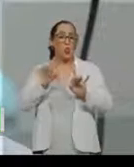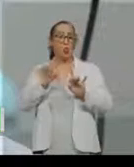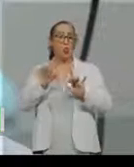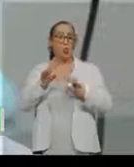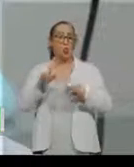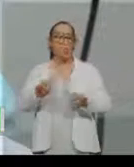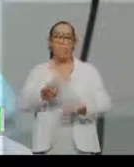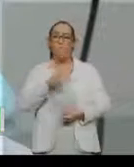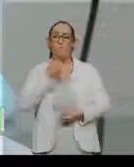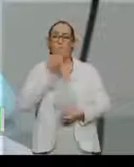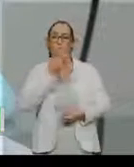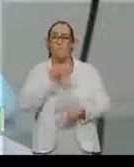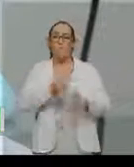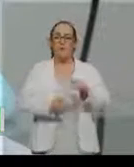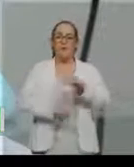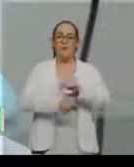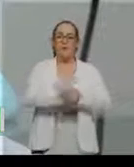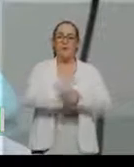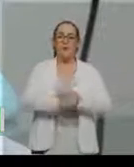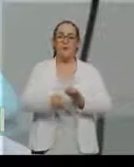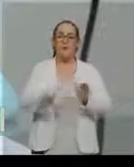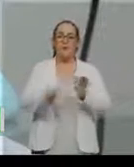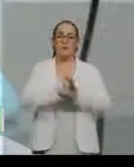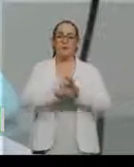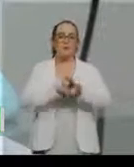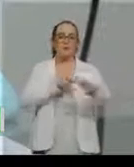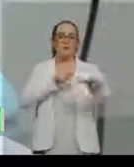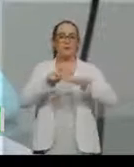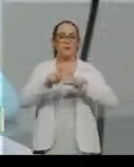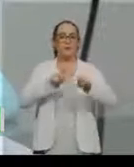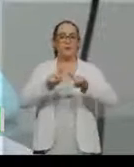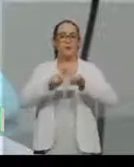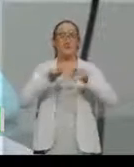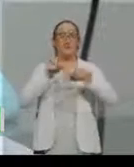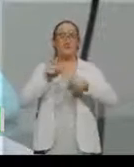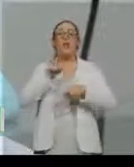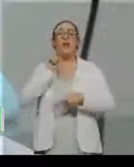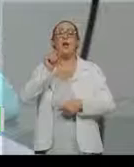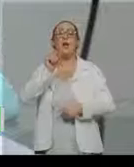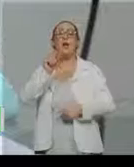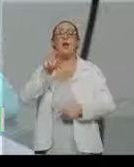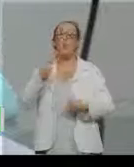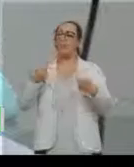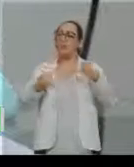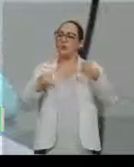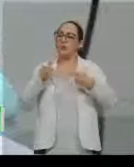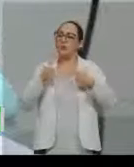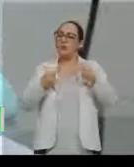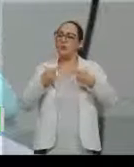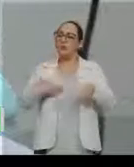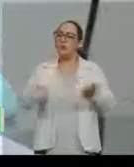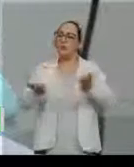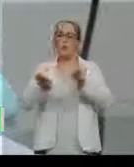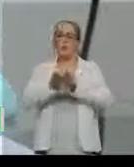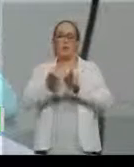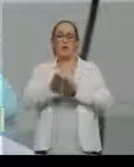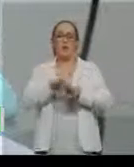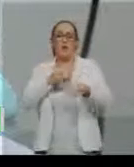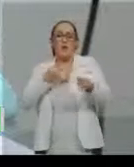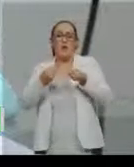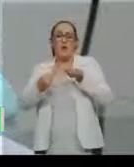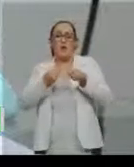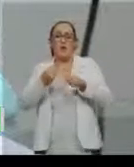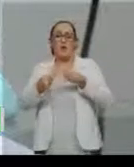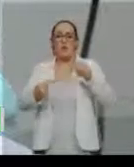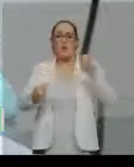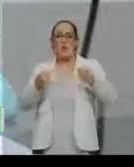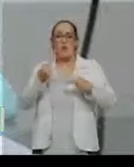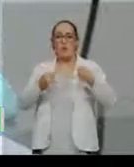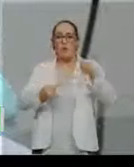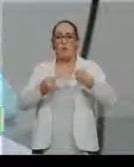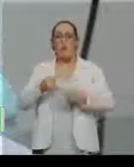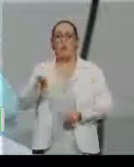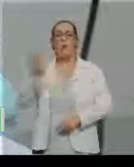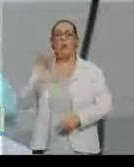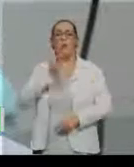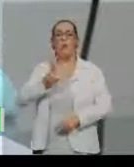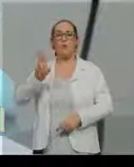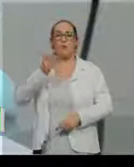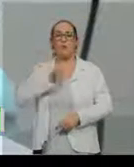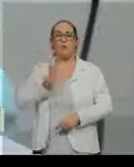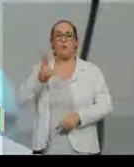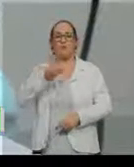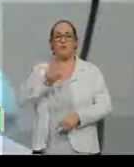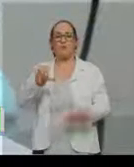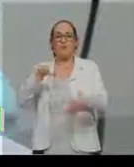é como uma manobra política também. O professor Clédson falou anteriormente, né, de como a política trabalhista ela é utilizada como uma forma